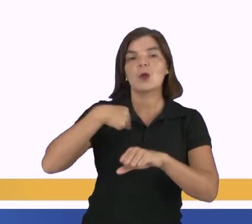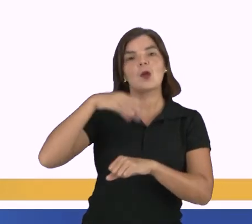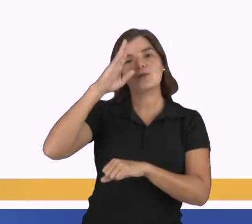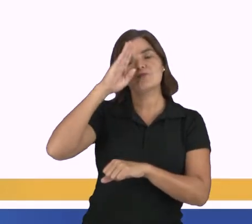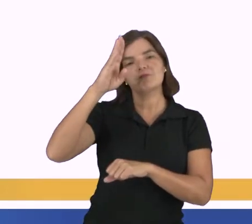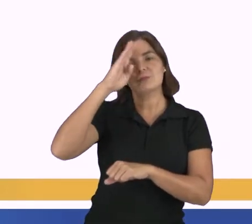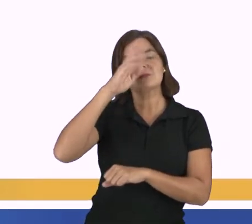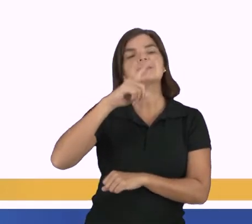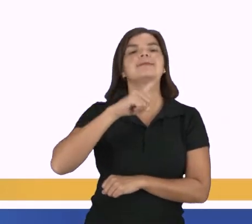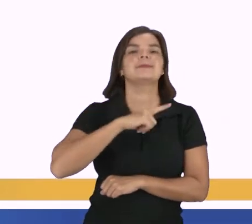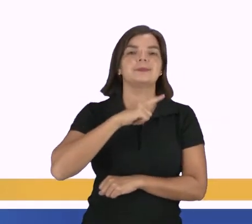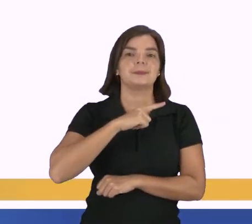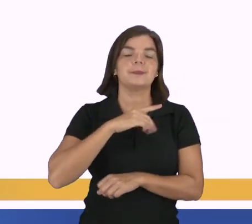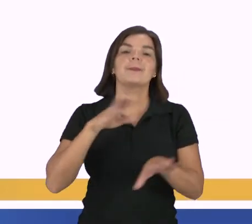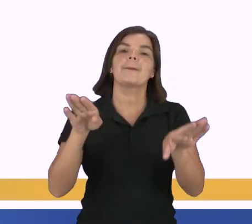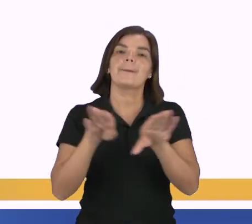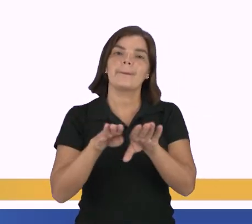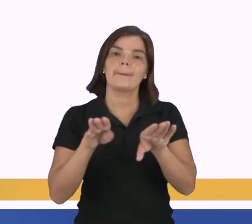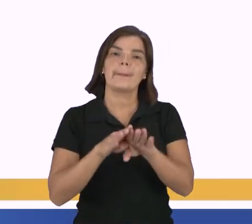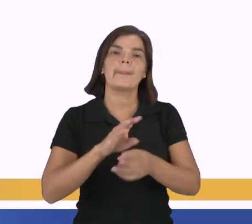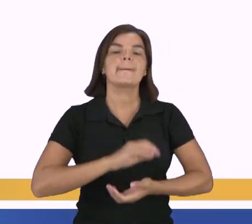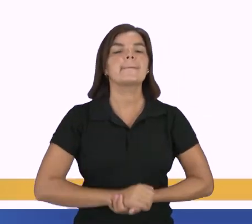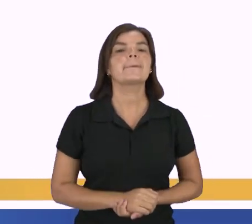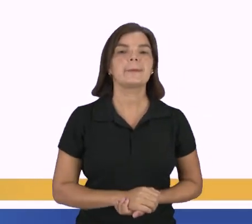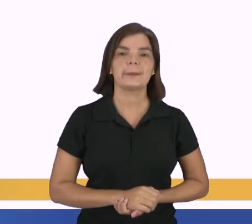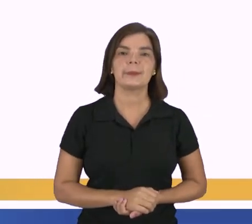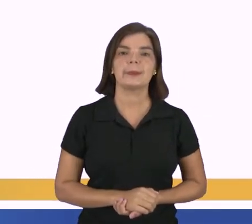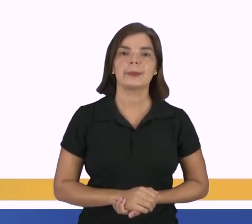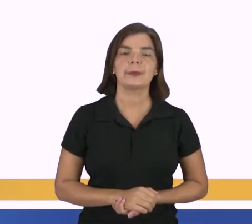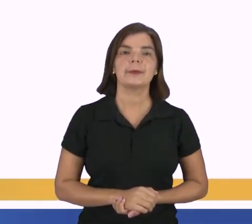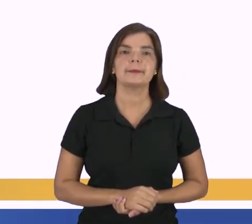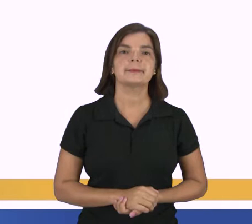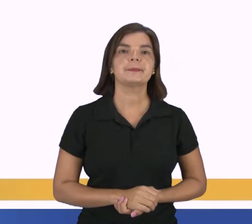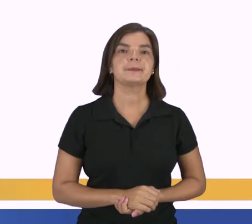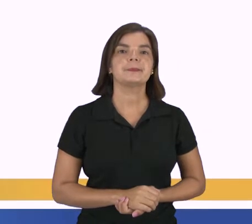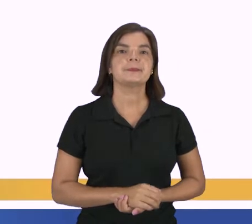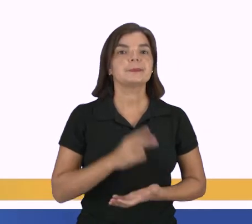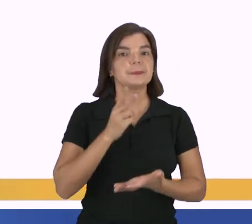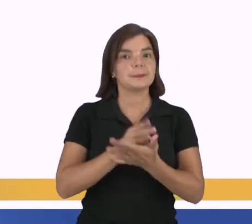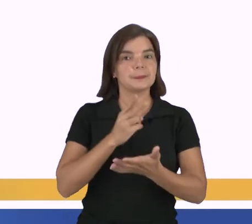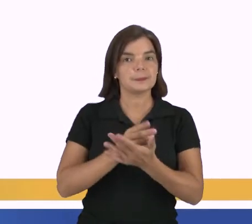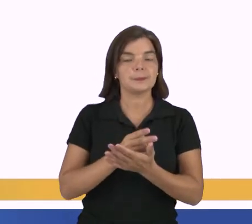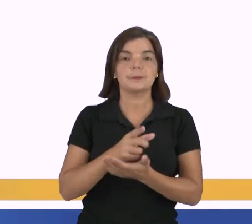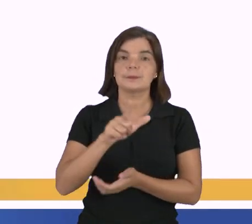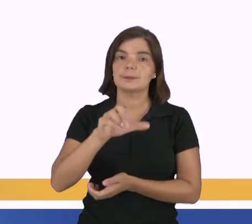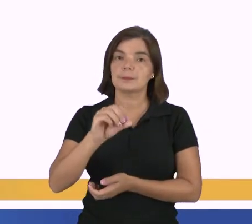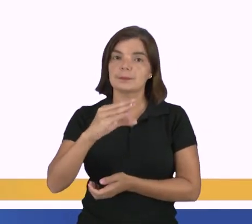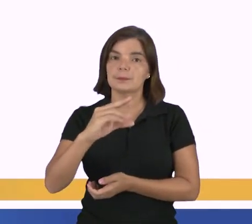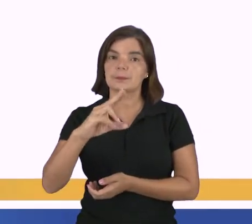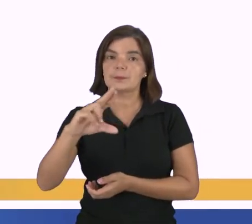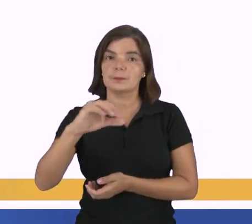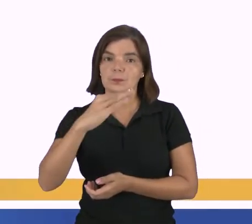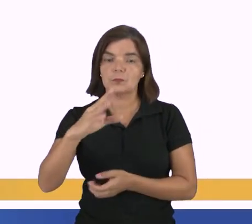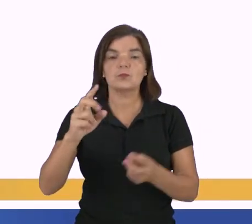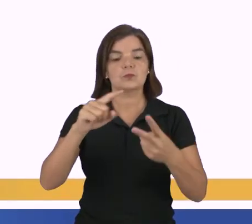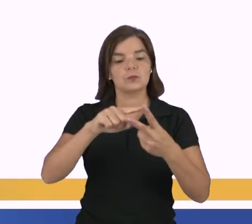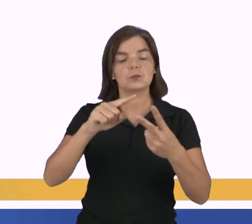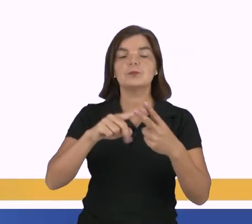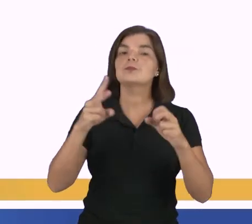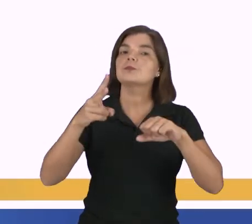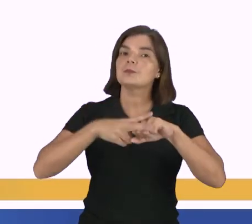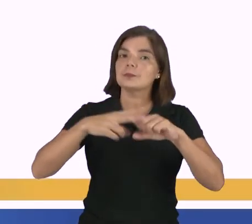ter de vir na sua forma nominal, tá certo? Sempre que eu tiver uma locução verbal, dois verbos